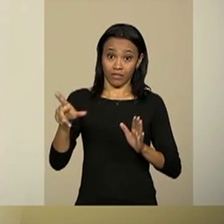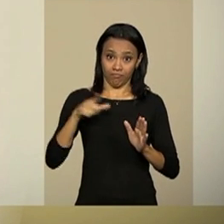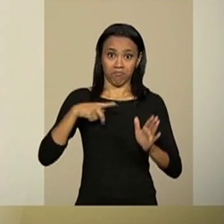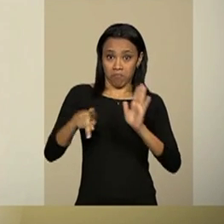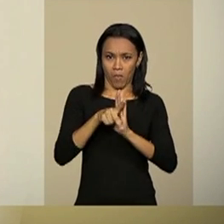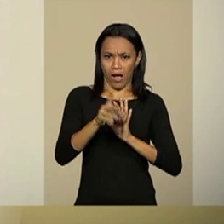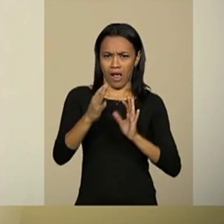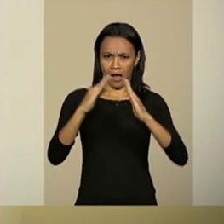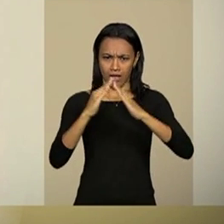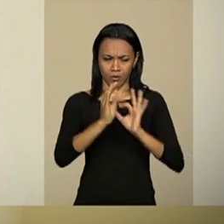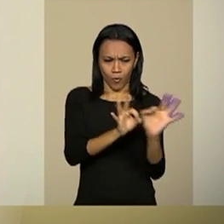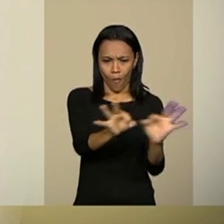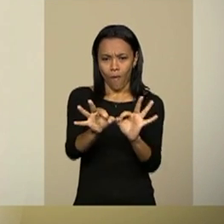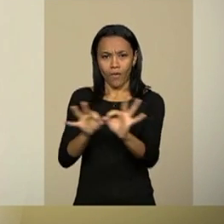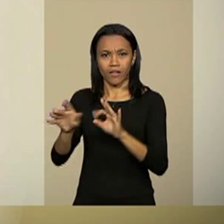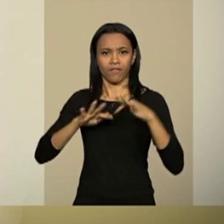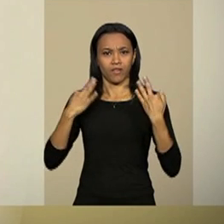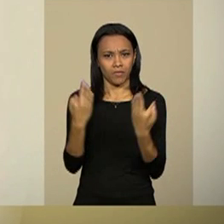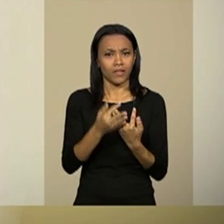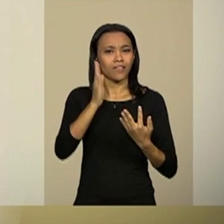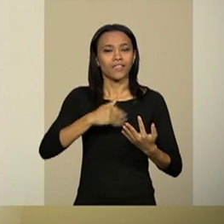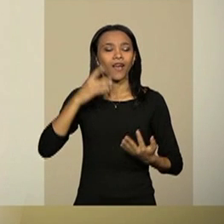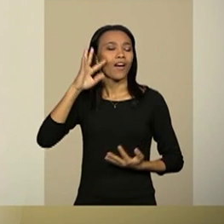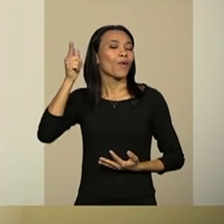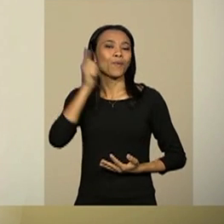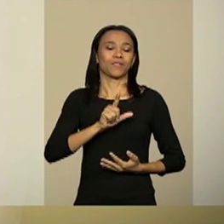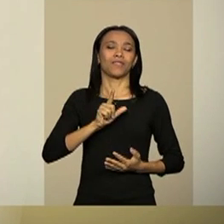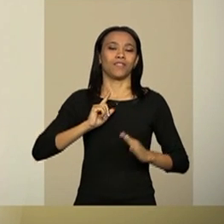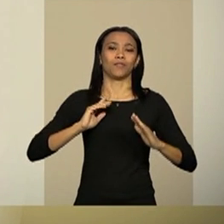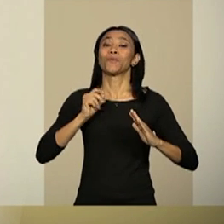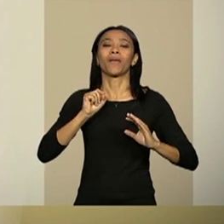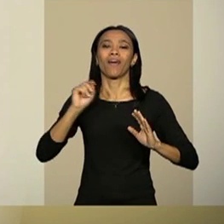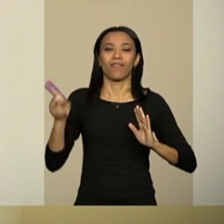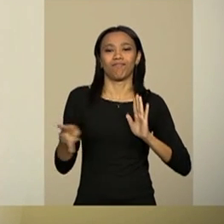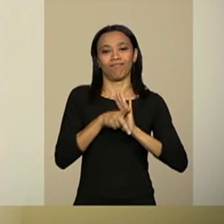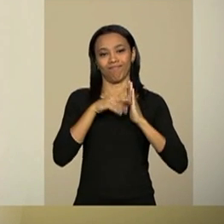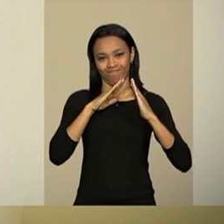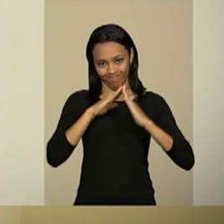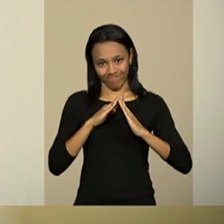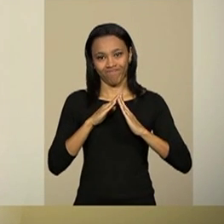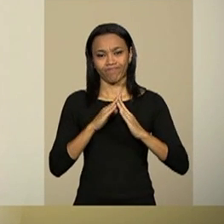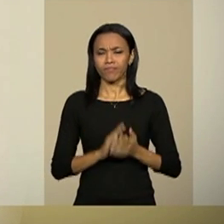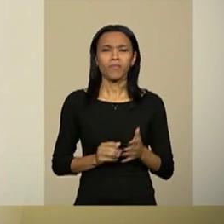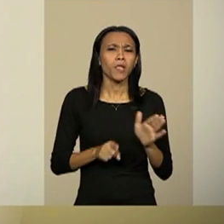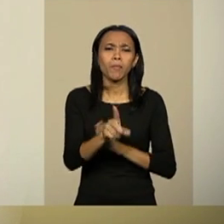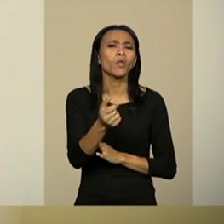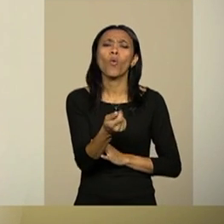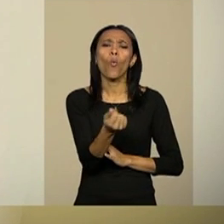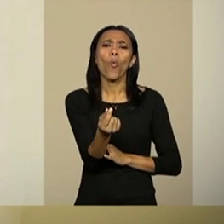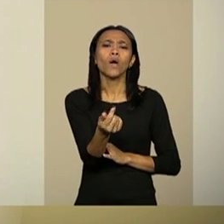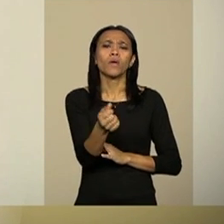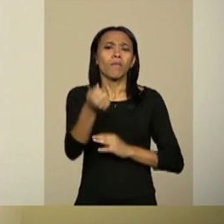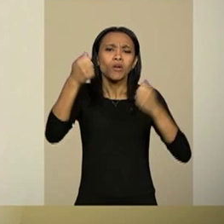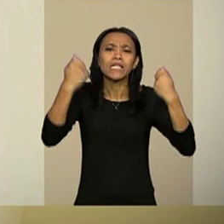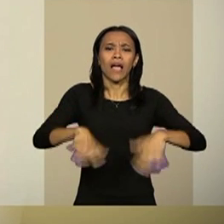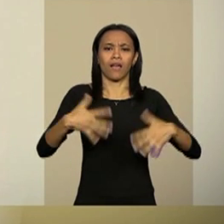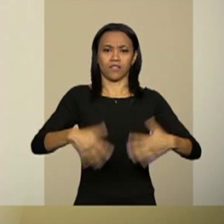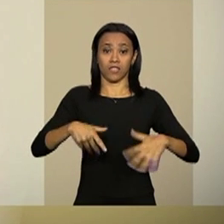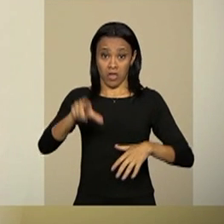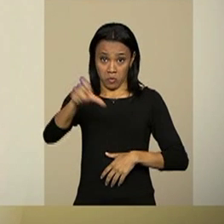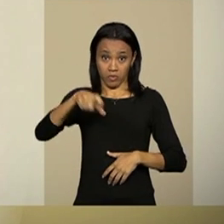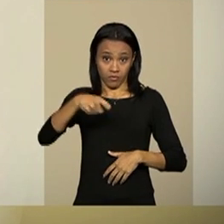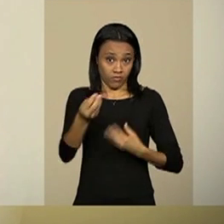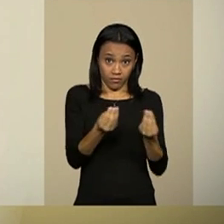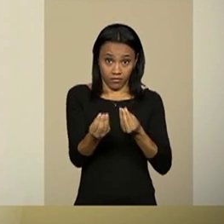para as famílias que já realizar o maior sonho de todos que é ter a casa própria e quanto é que o pessoal pode gastar com minha casa